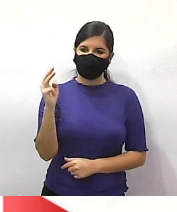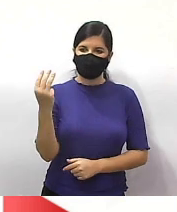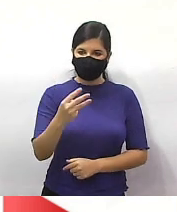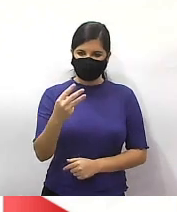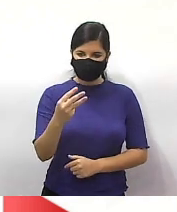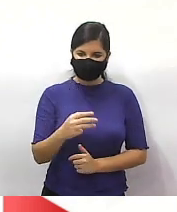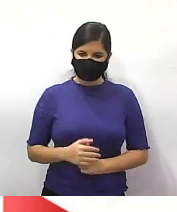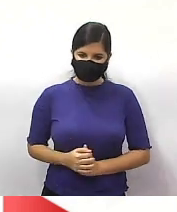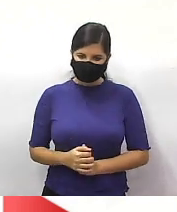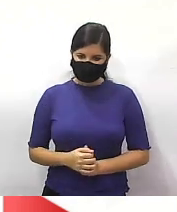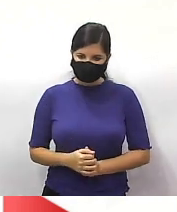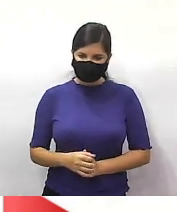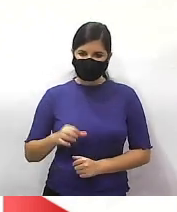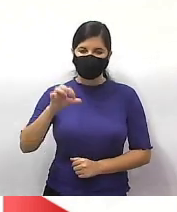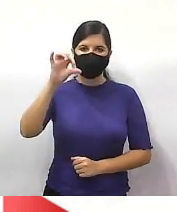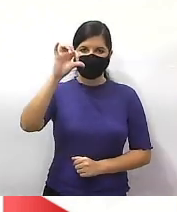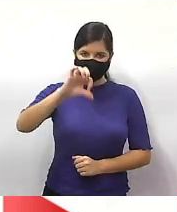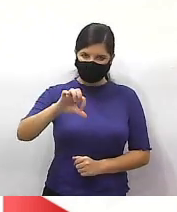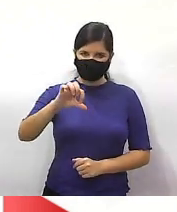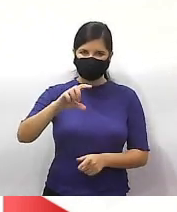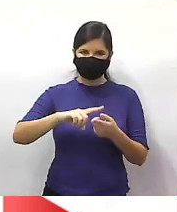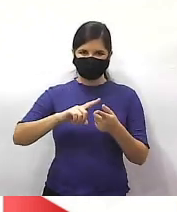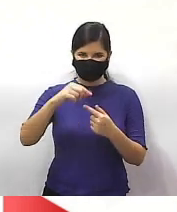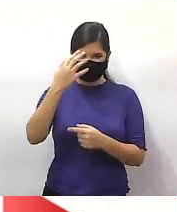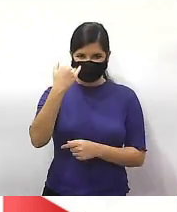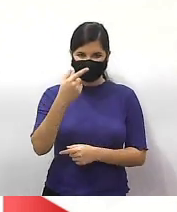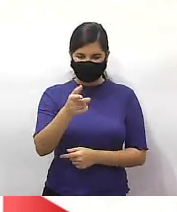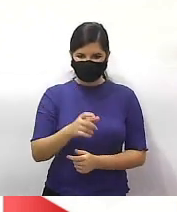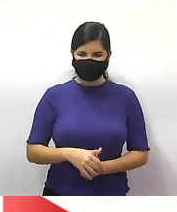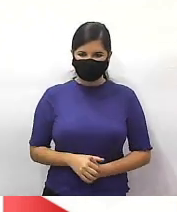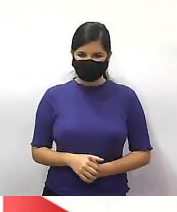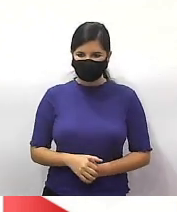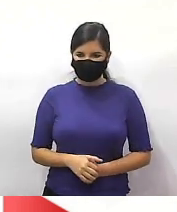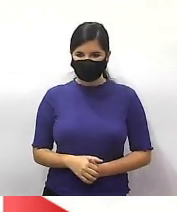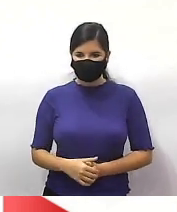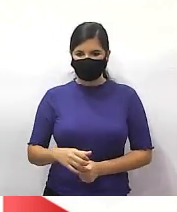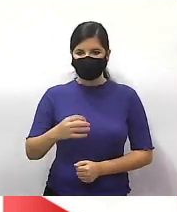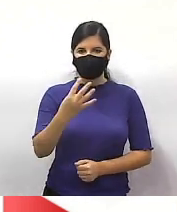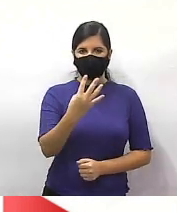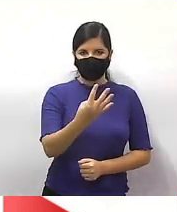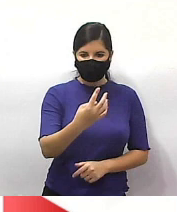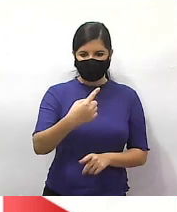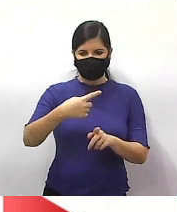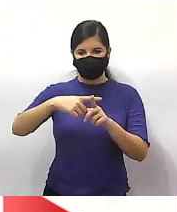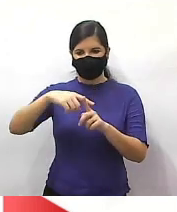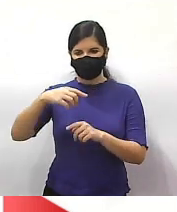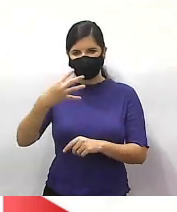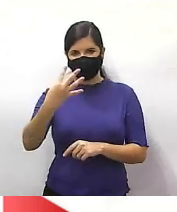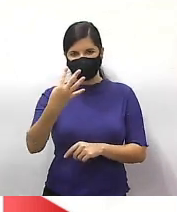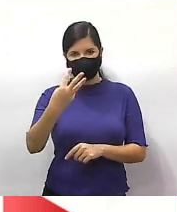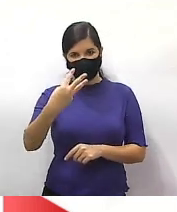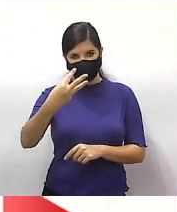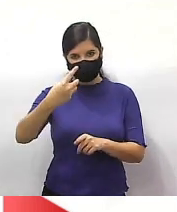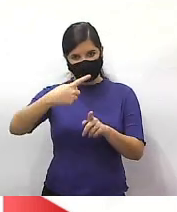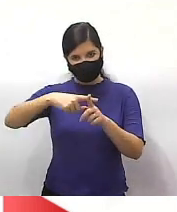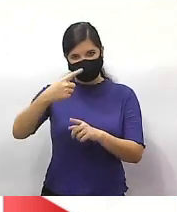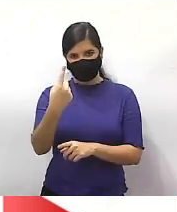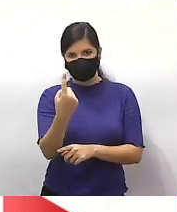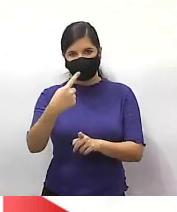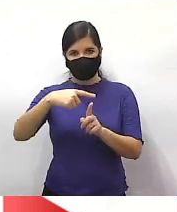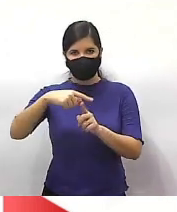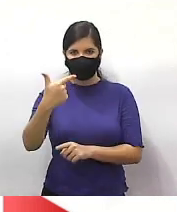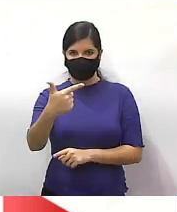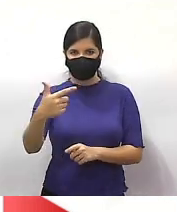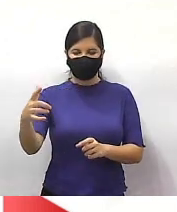de 3. 9 também, vocês já sabem, né? Ao somar 4 mais 3 mais 1